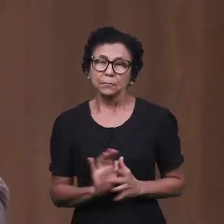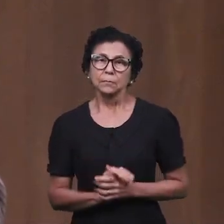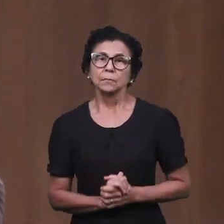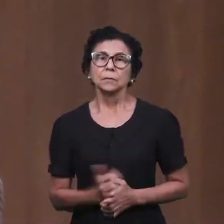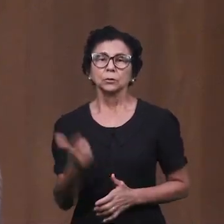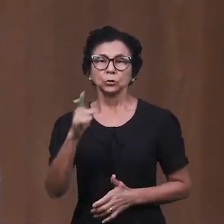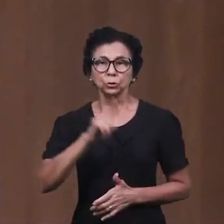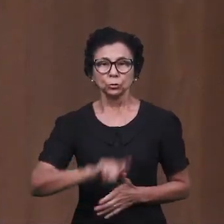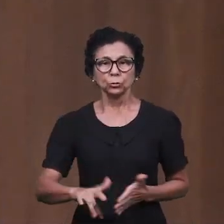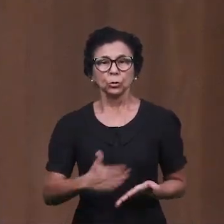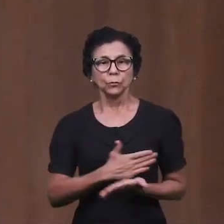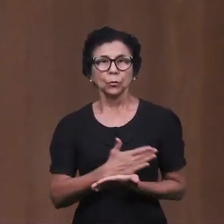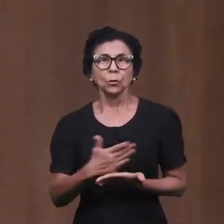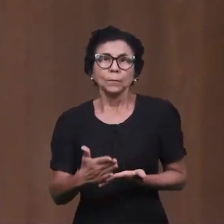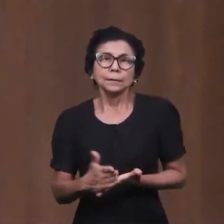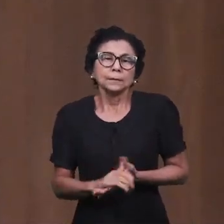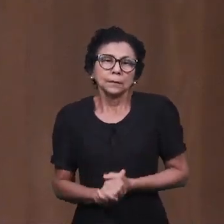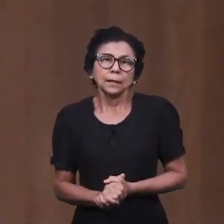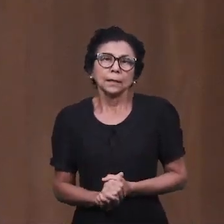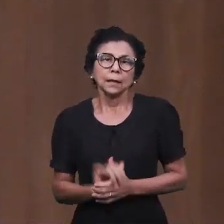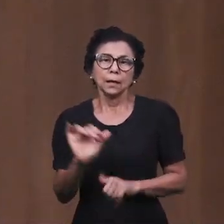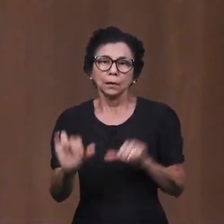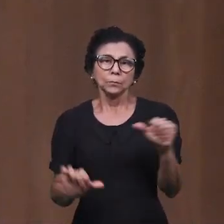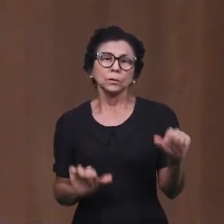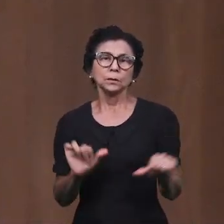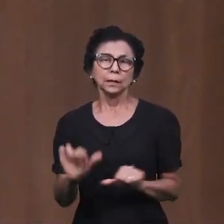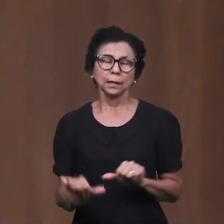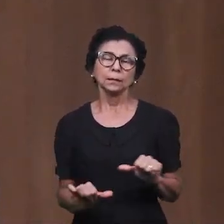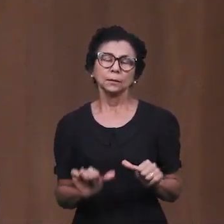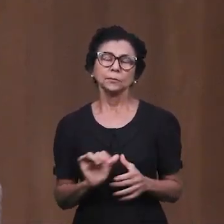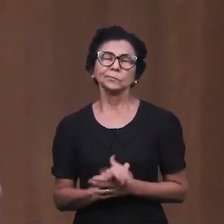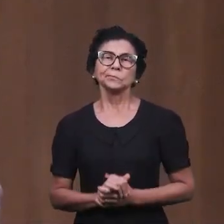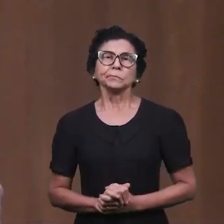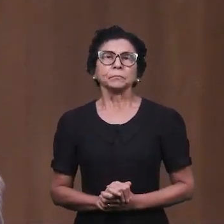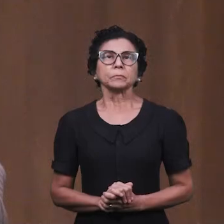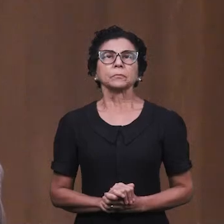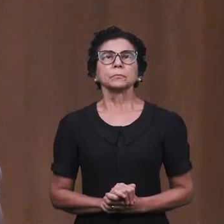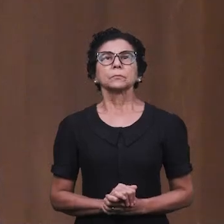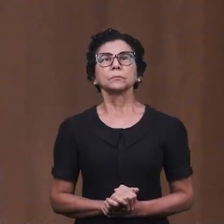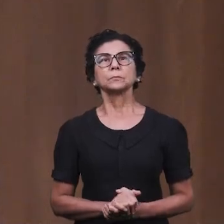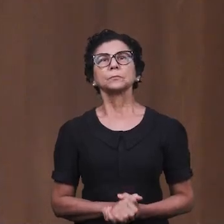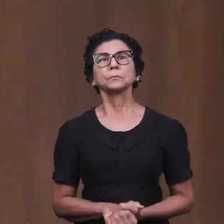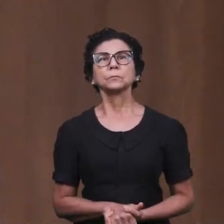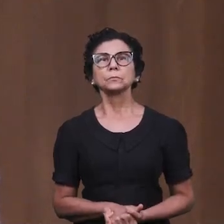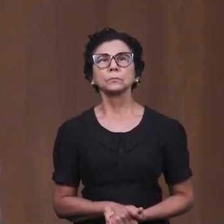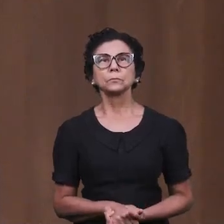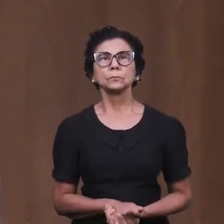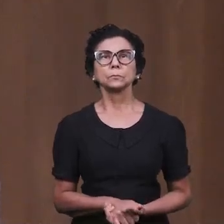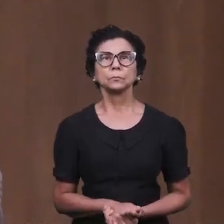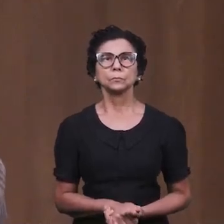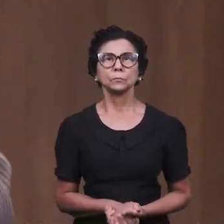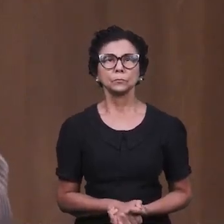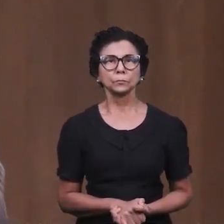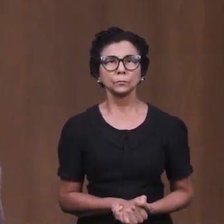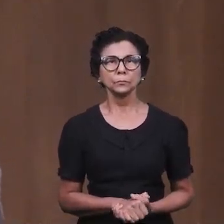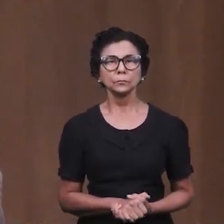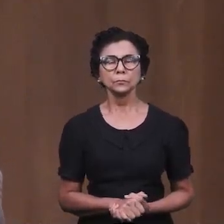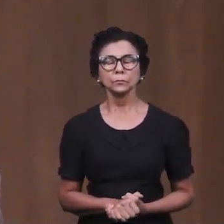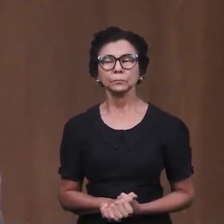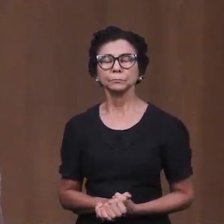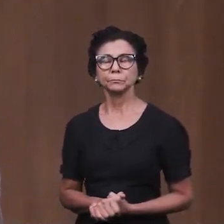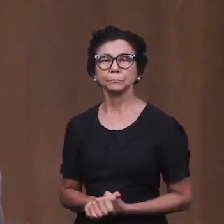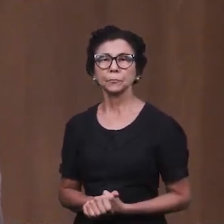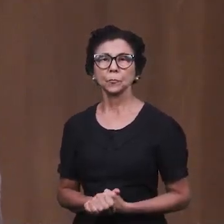e existem aqueles que pode colocar já na sua vida, no seu cotidiano. Então, assim, tá delimitado ali